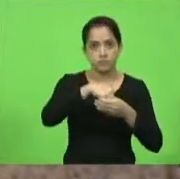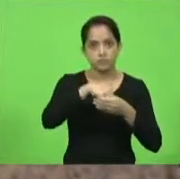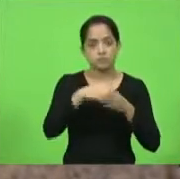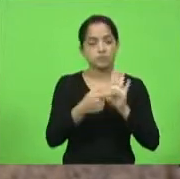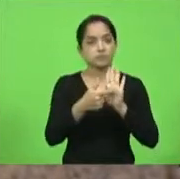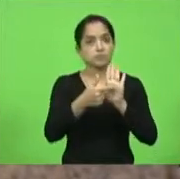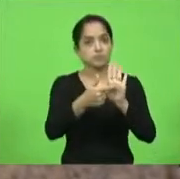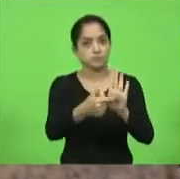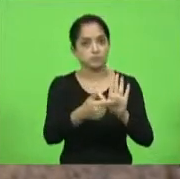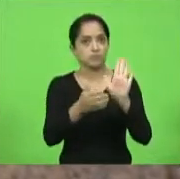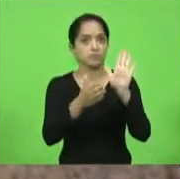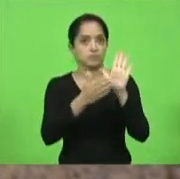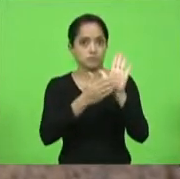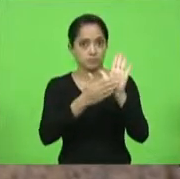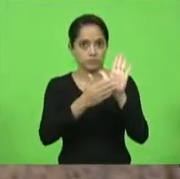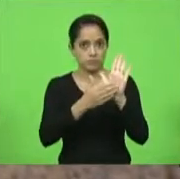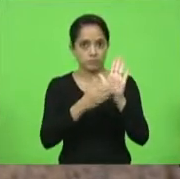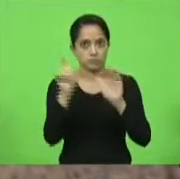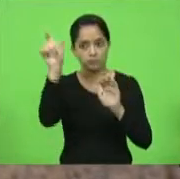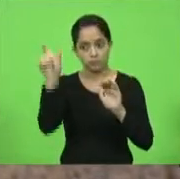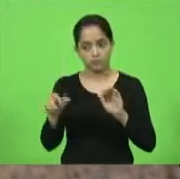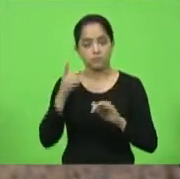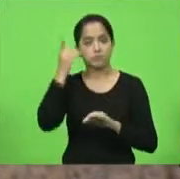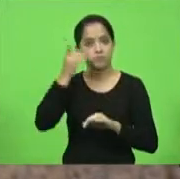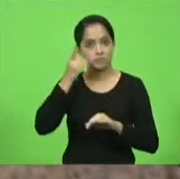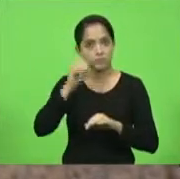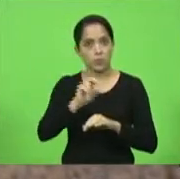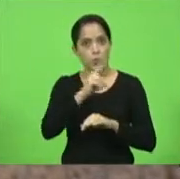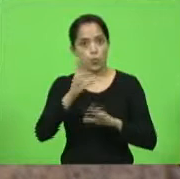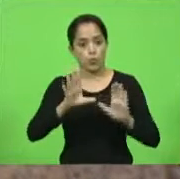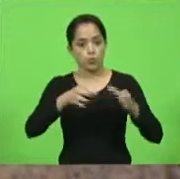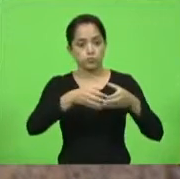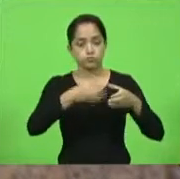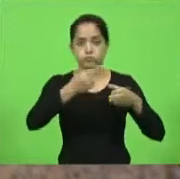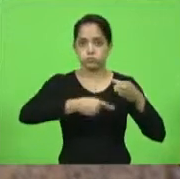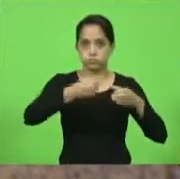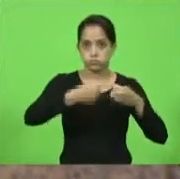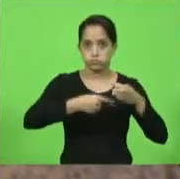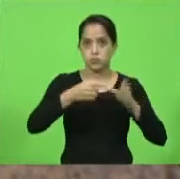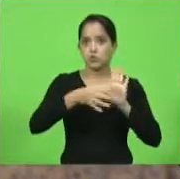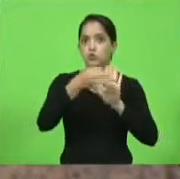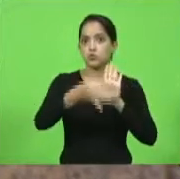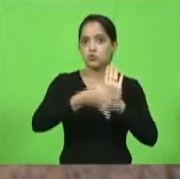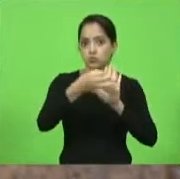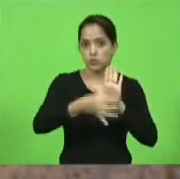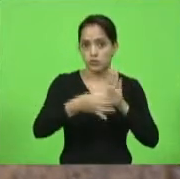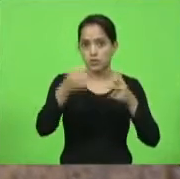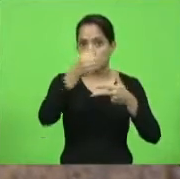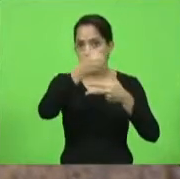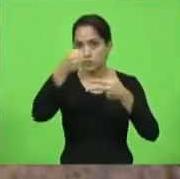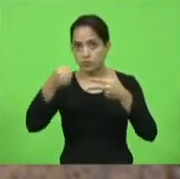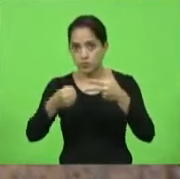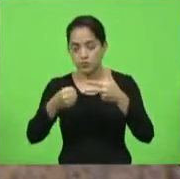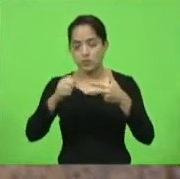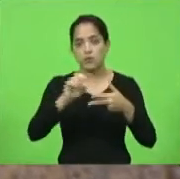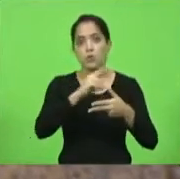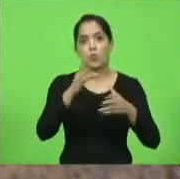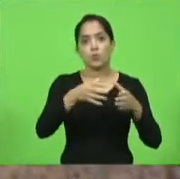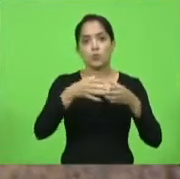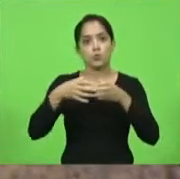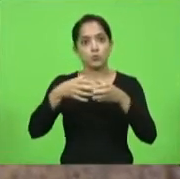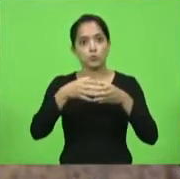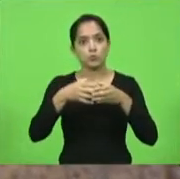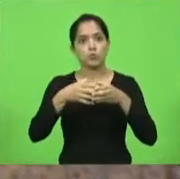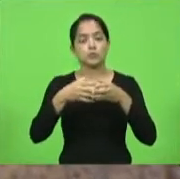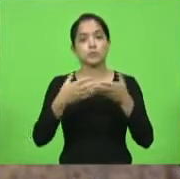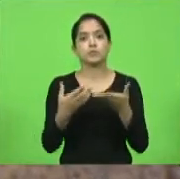é uma proposição em que o deputado ou comissão sugere aos poderes do Estado ou seus órgãos medidas de interesse